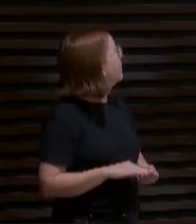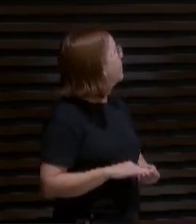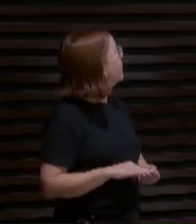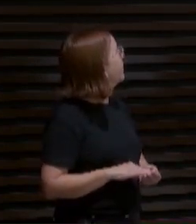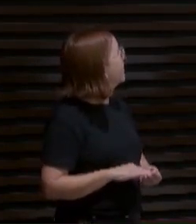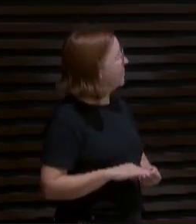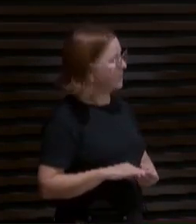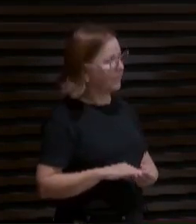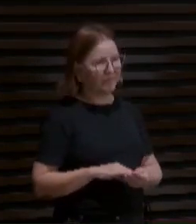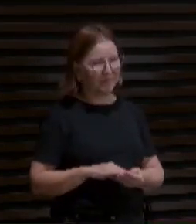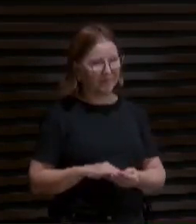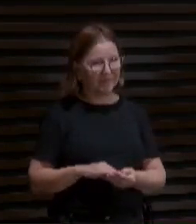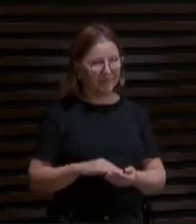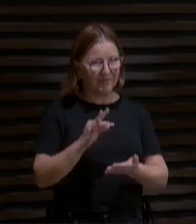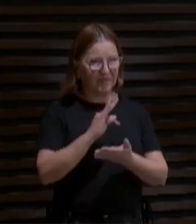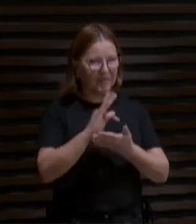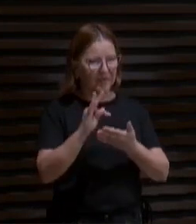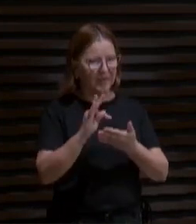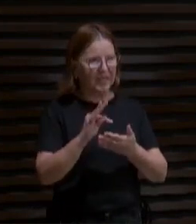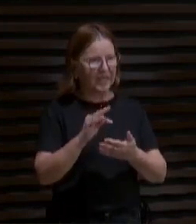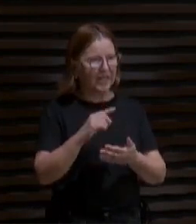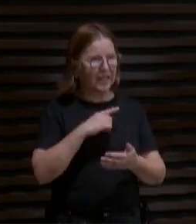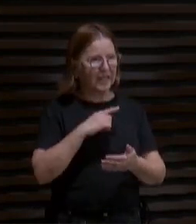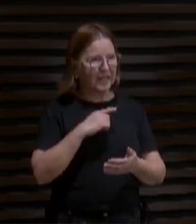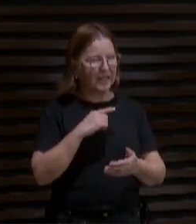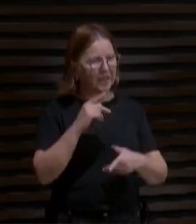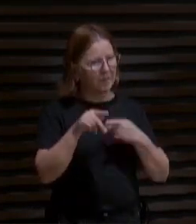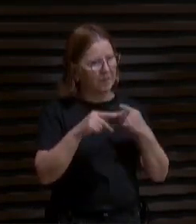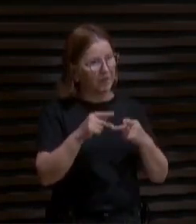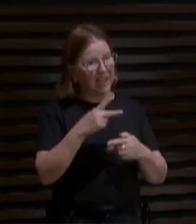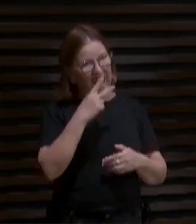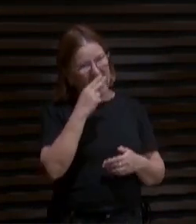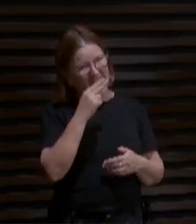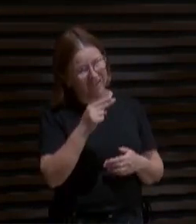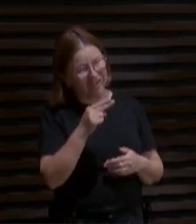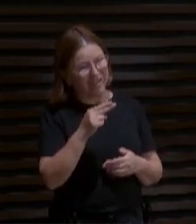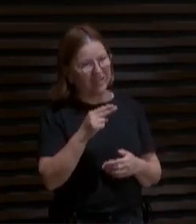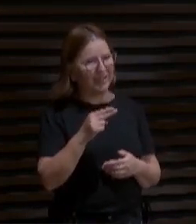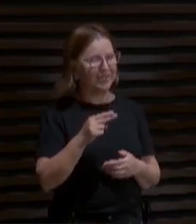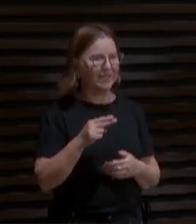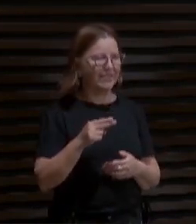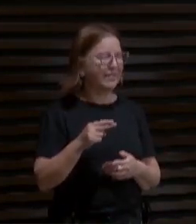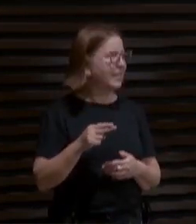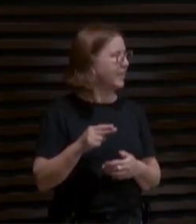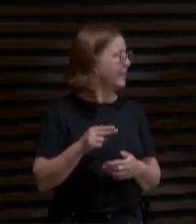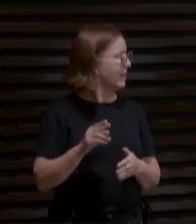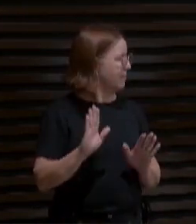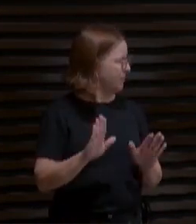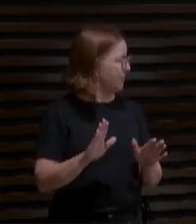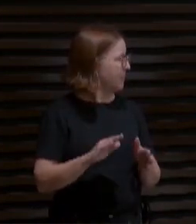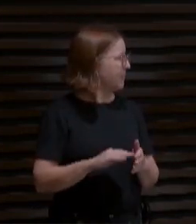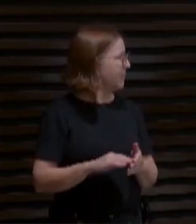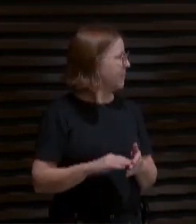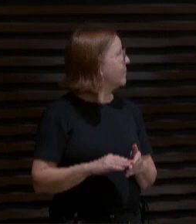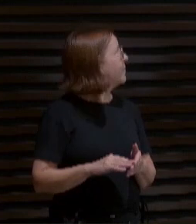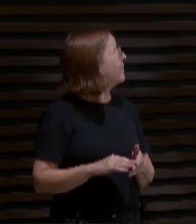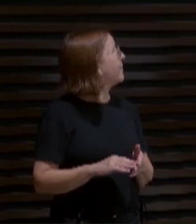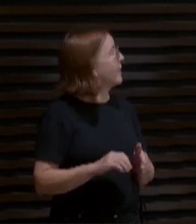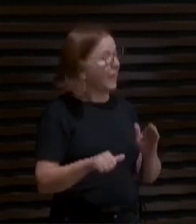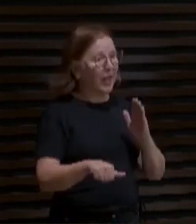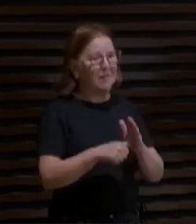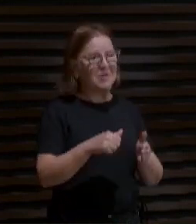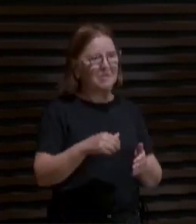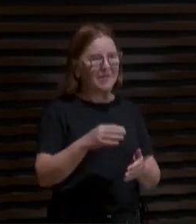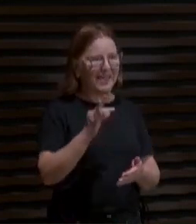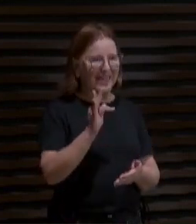ficam discutindo se é para lá, mais para cá. Eu vou ficar aqui no texto. Olha, vamos dar uma olhadinha aí. 1